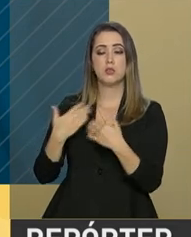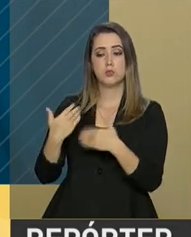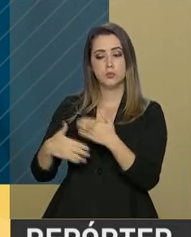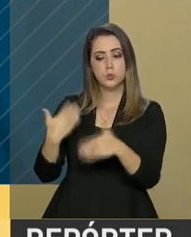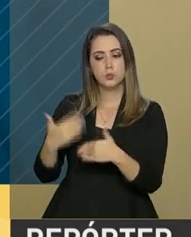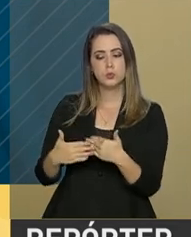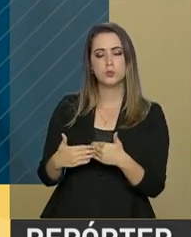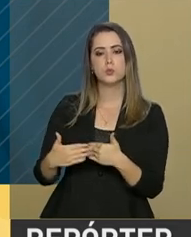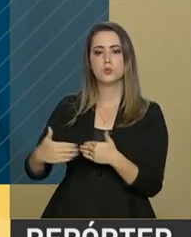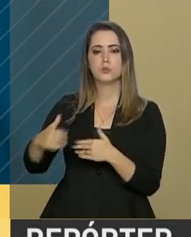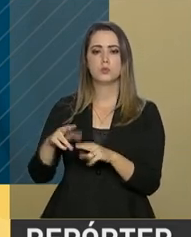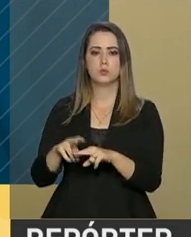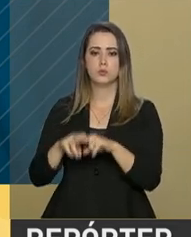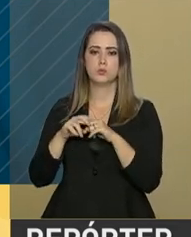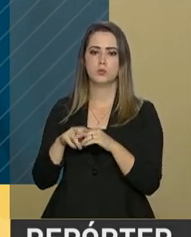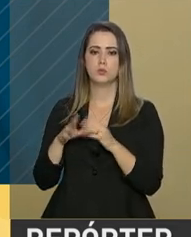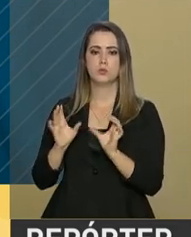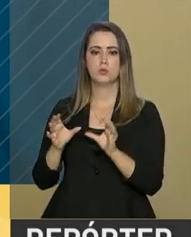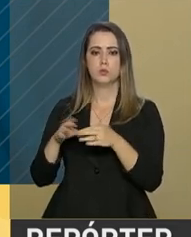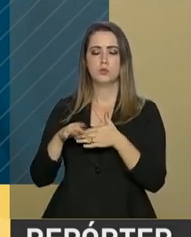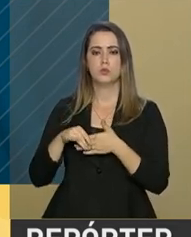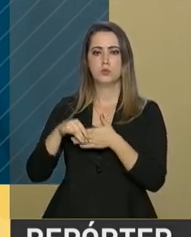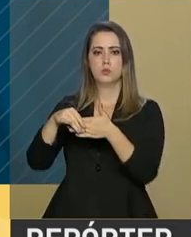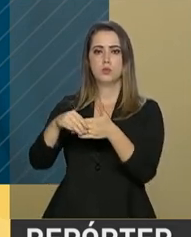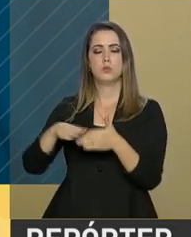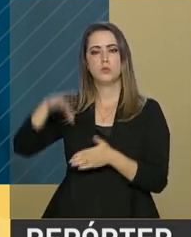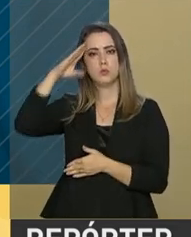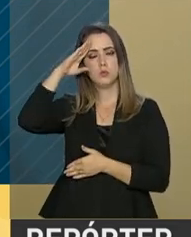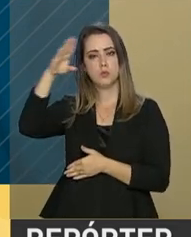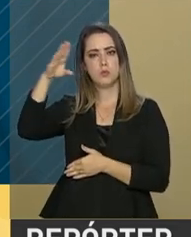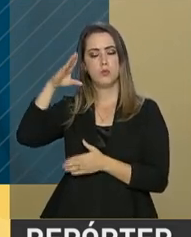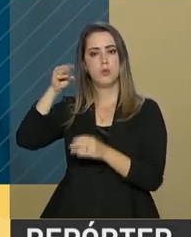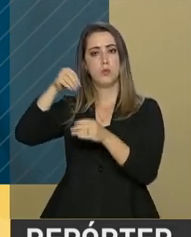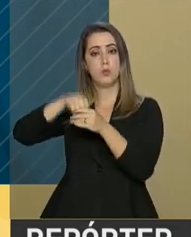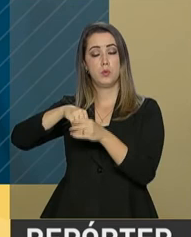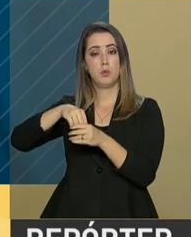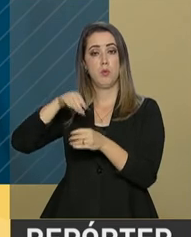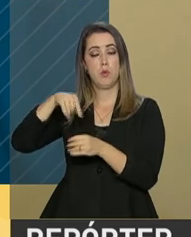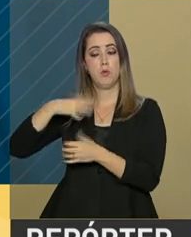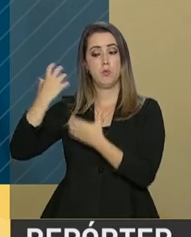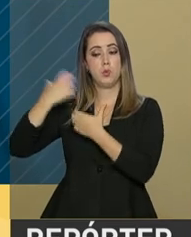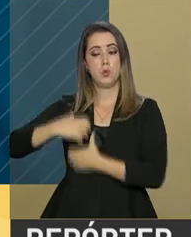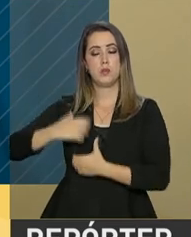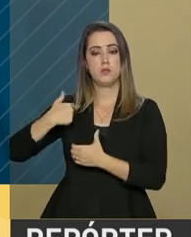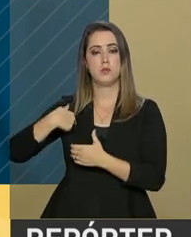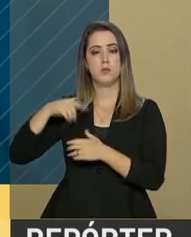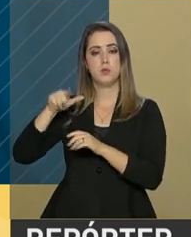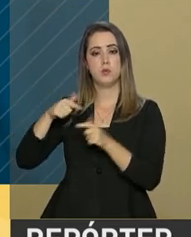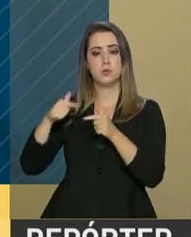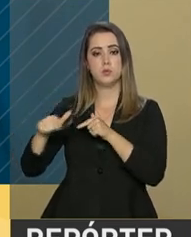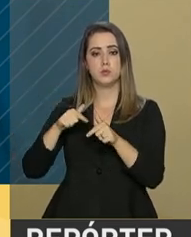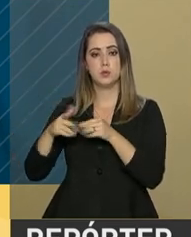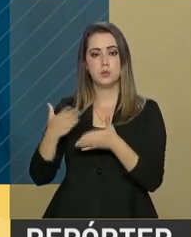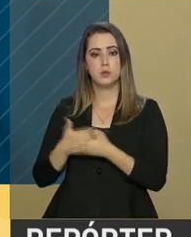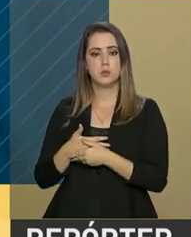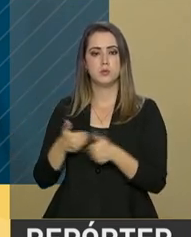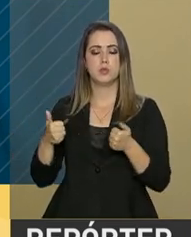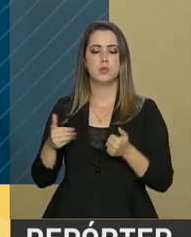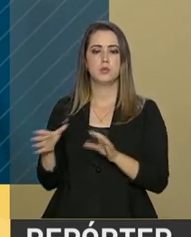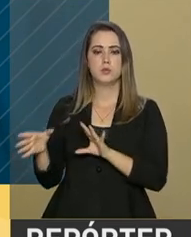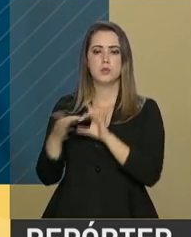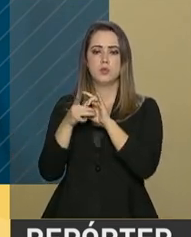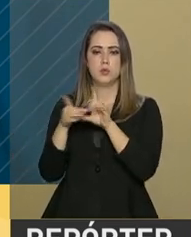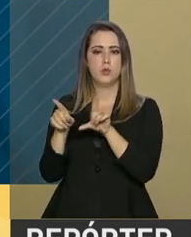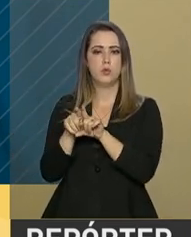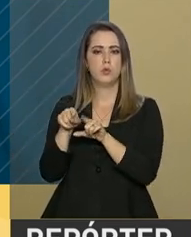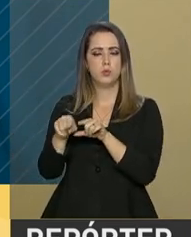tática administrados pelo militares do exército brasileiro para atuarem como uma a eficiência e você